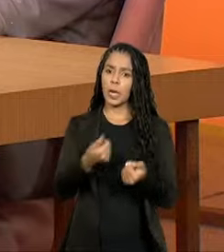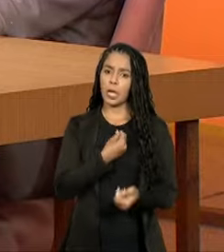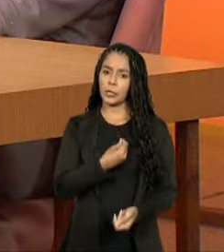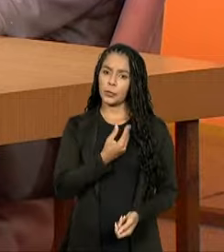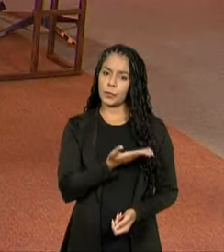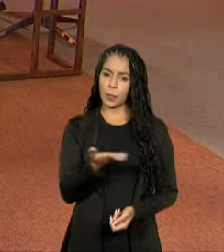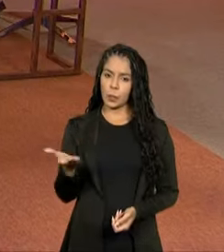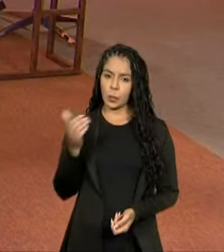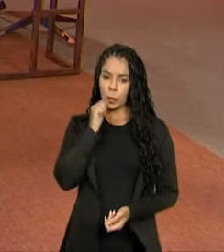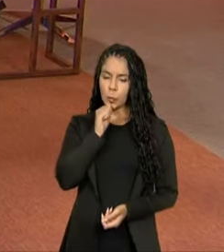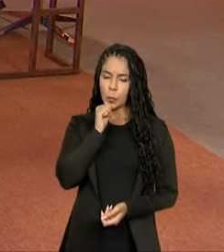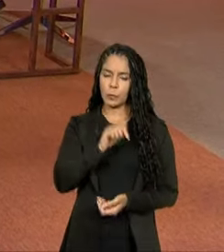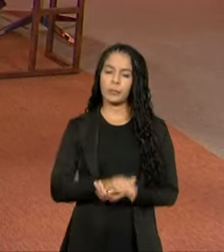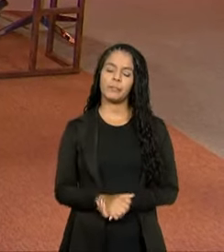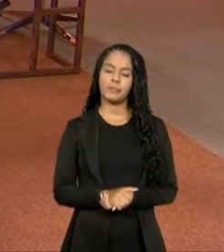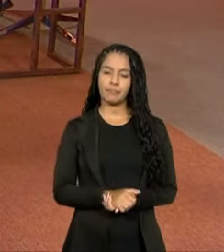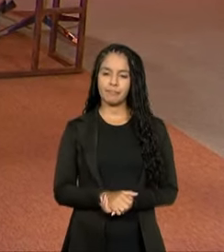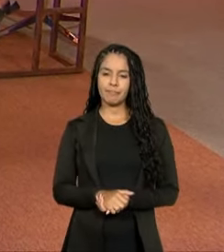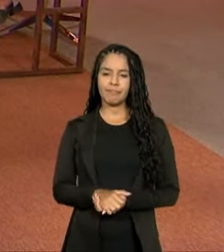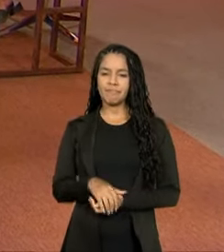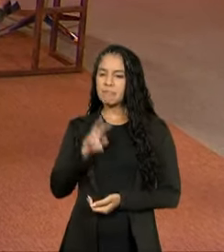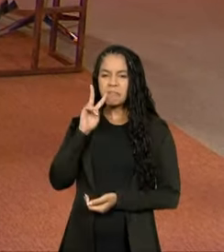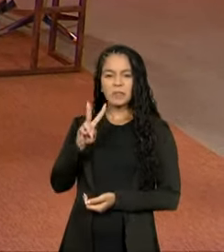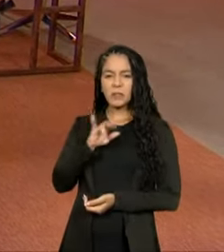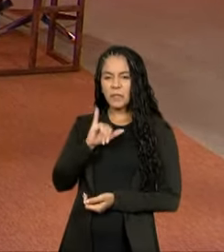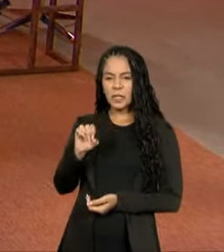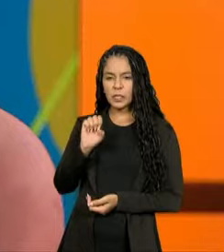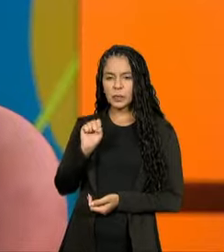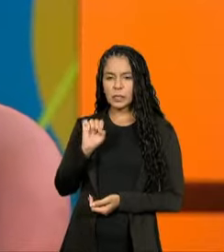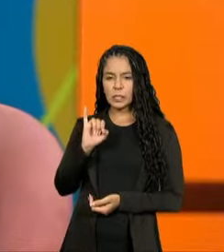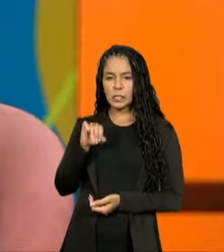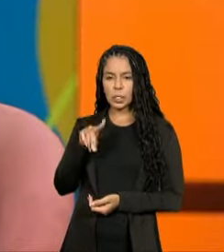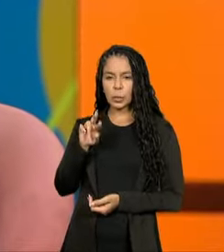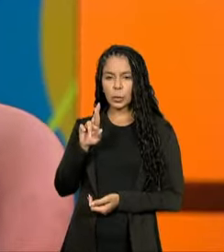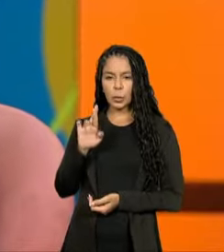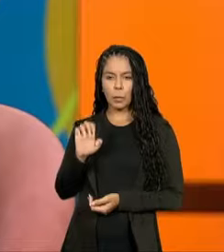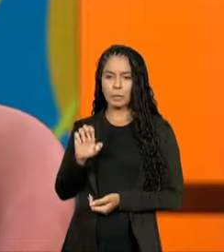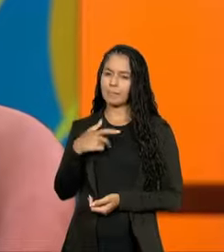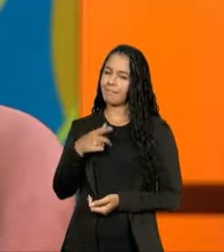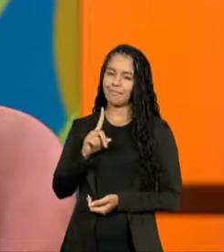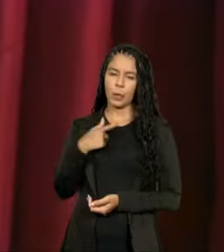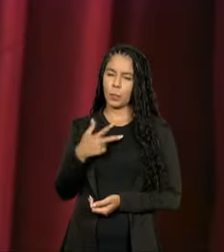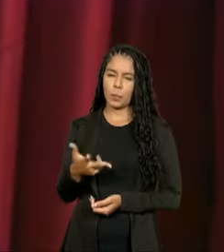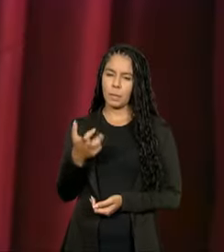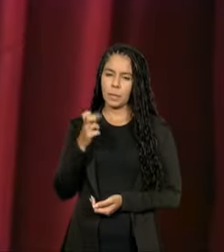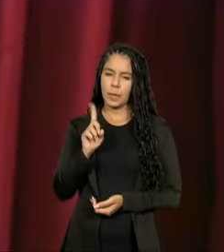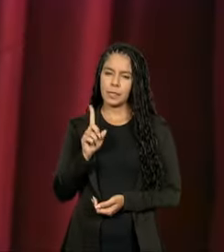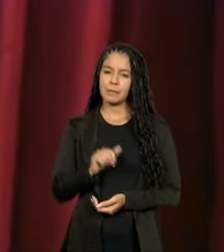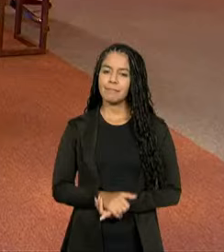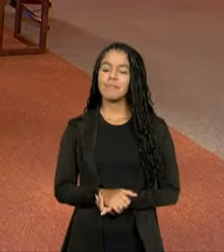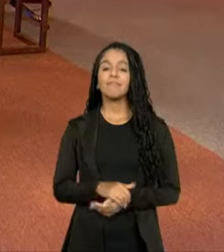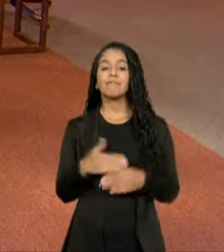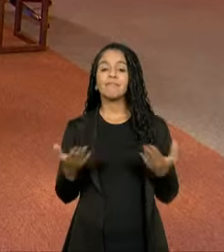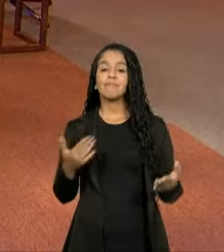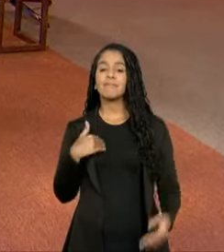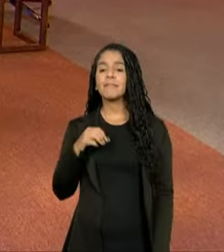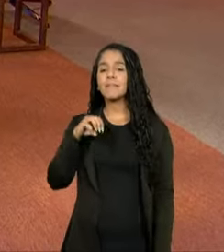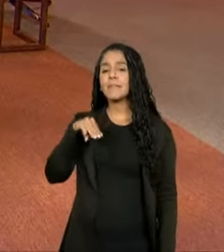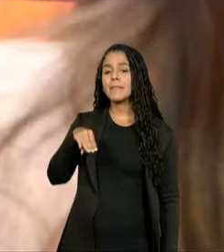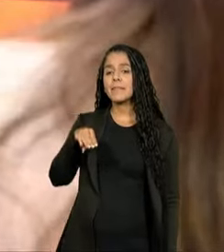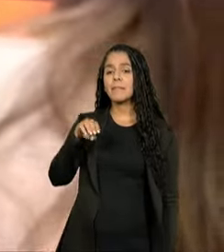para elas. Não enxergam isso como uma síndrome, né? Não enxergam isso como uma síndrome, sim, exatamente. Agora, menopausa, né? A